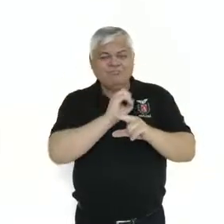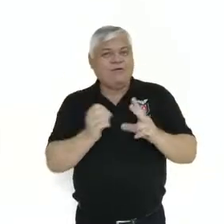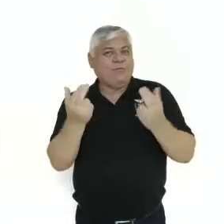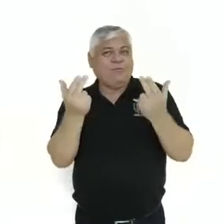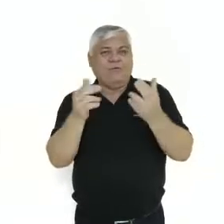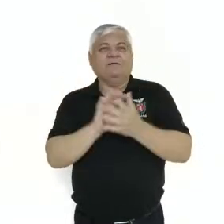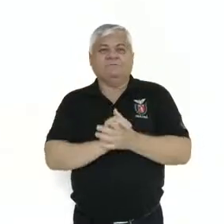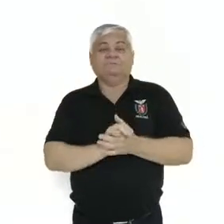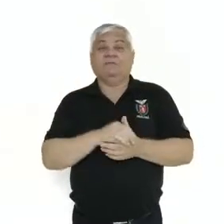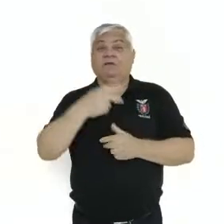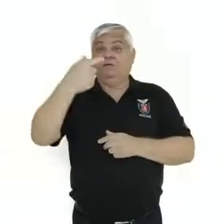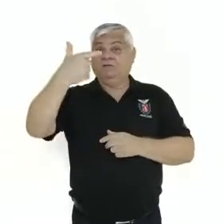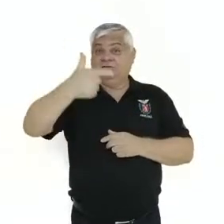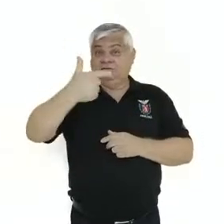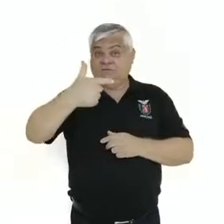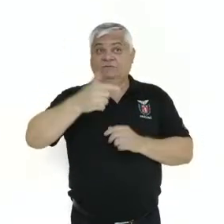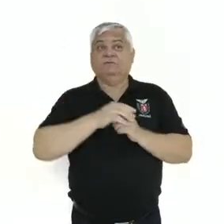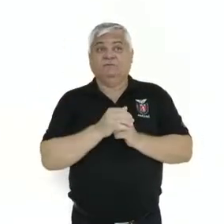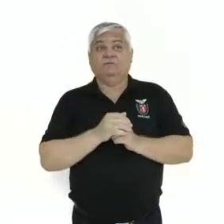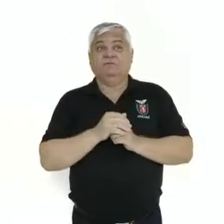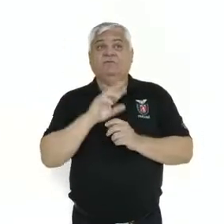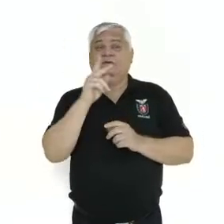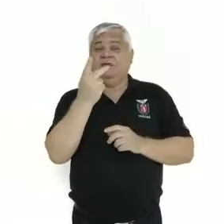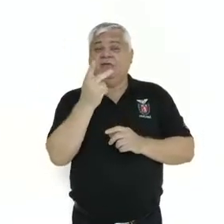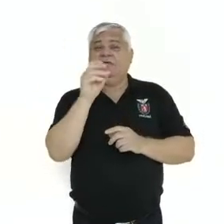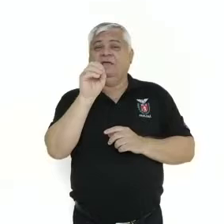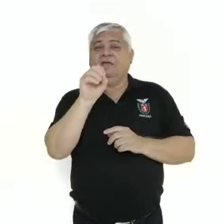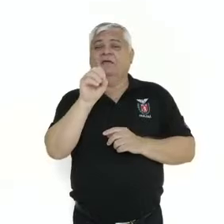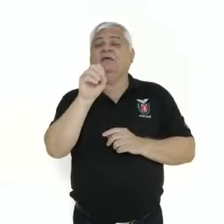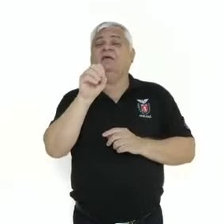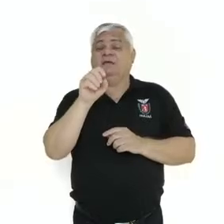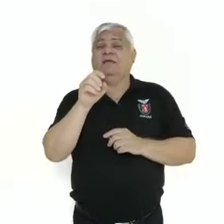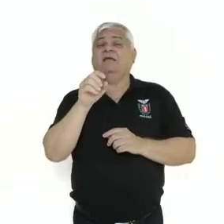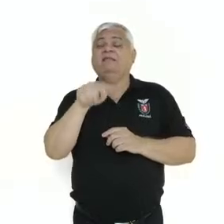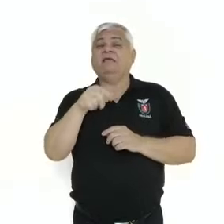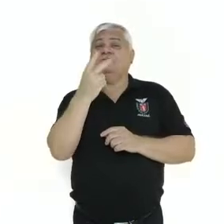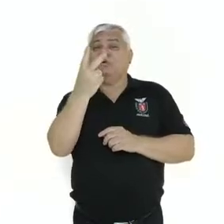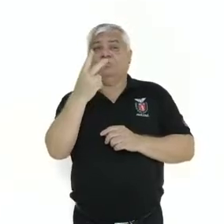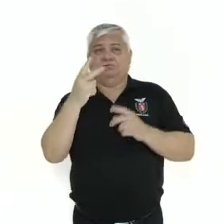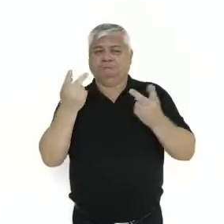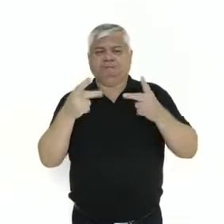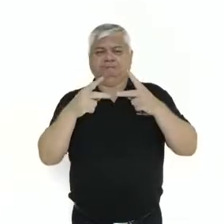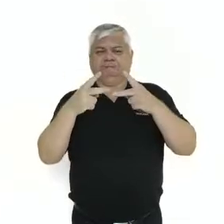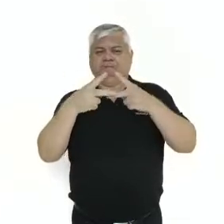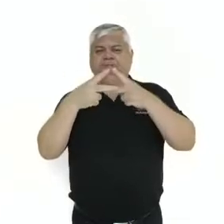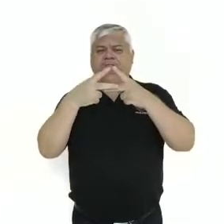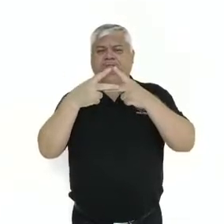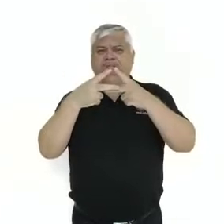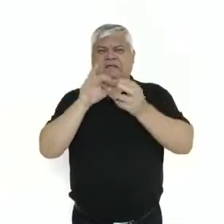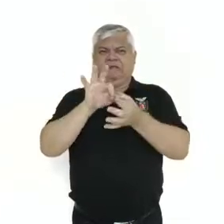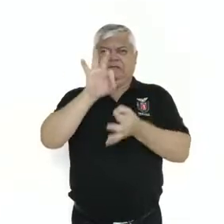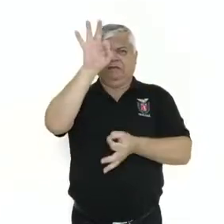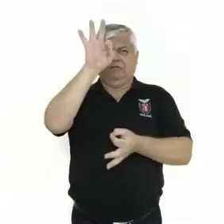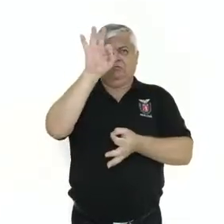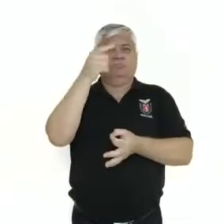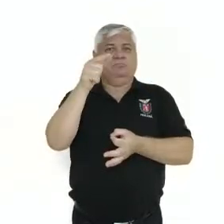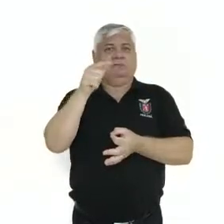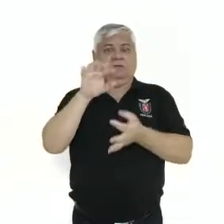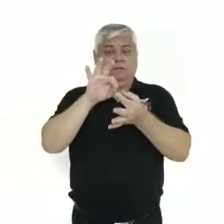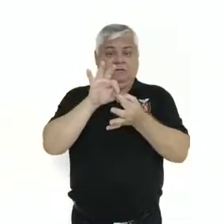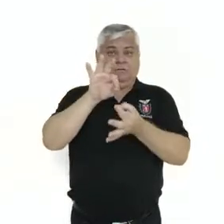segundo aqui é o isósceles, ele tem apenas dois lados iguais. Mas também não tem ângulo reto. Não